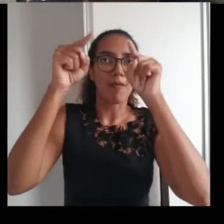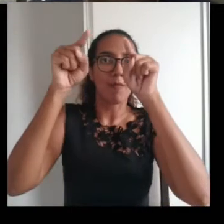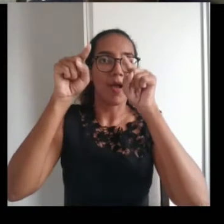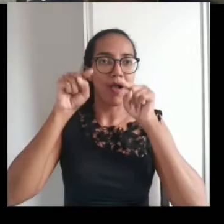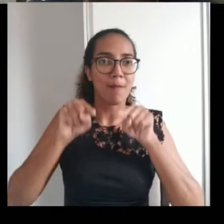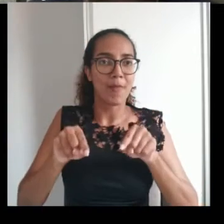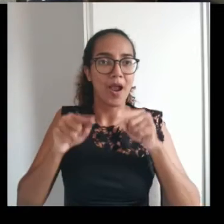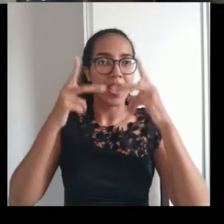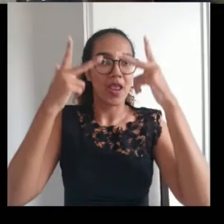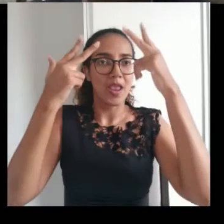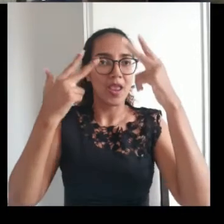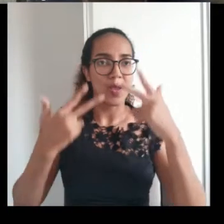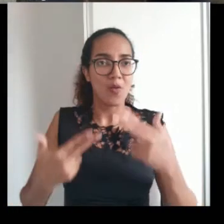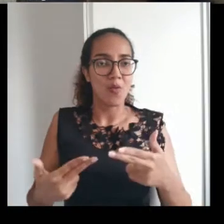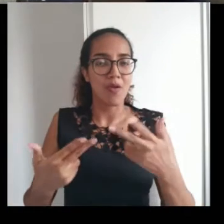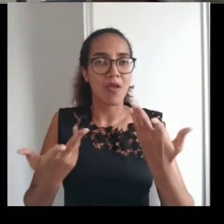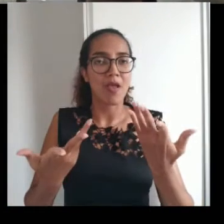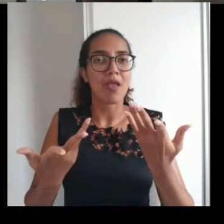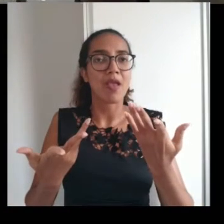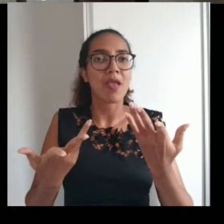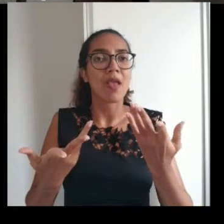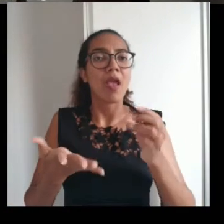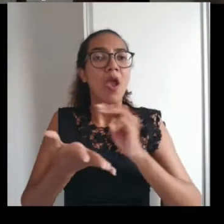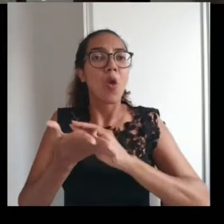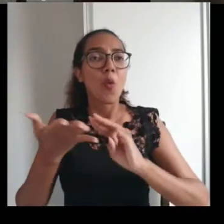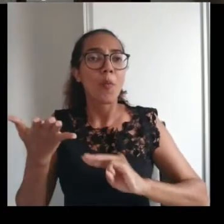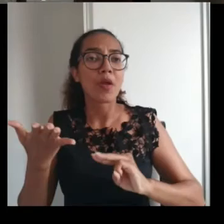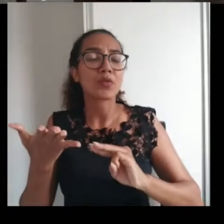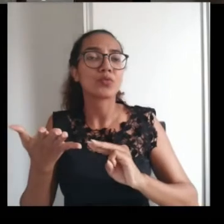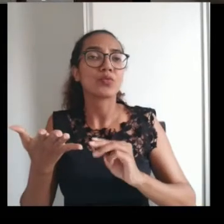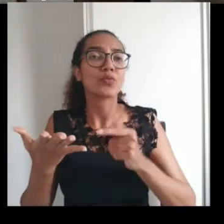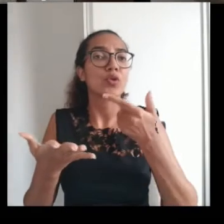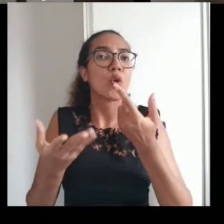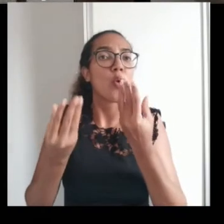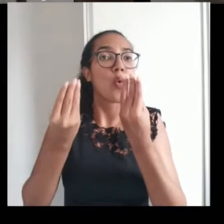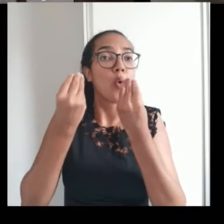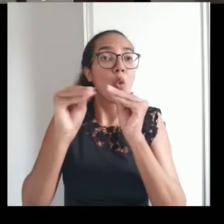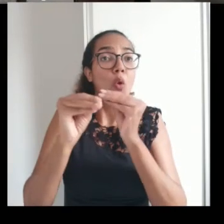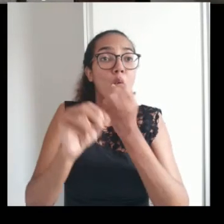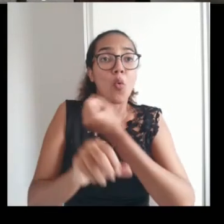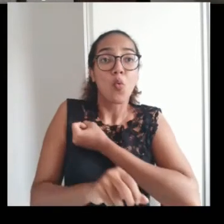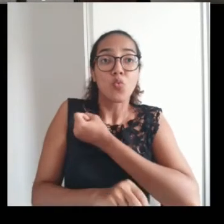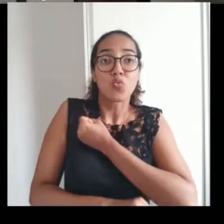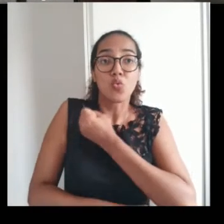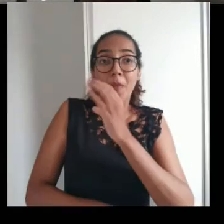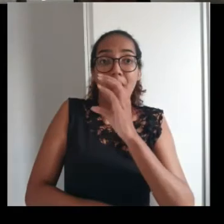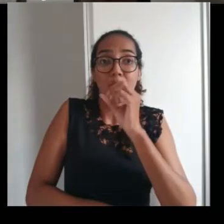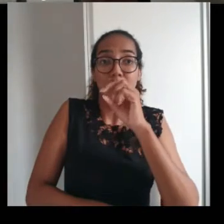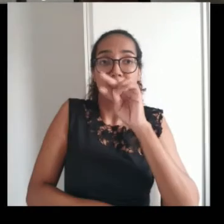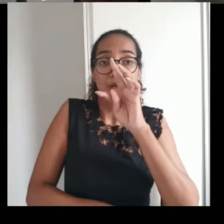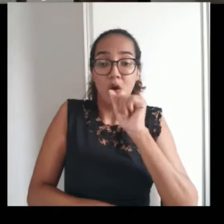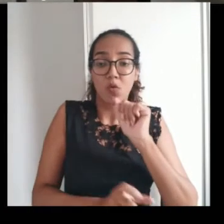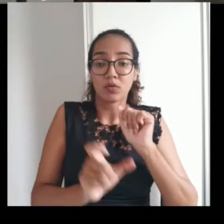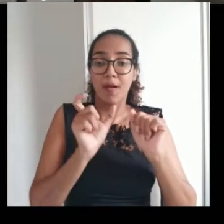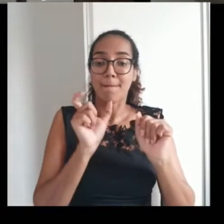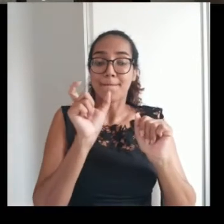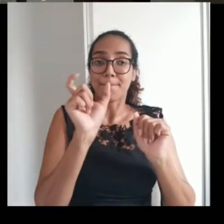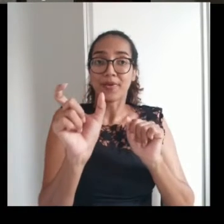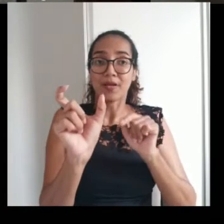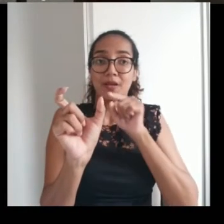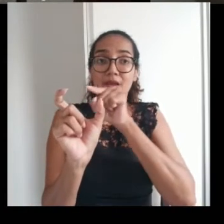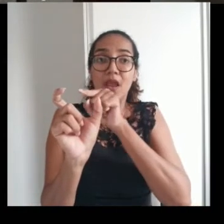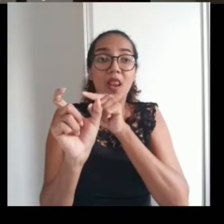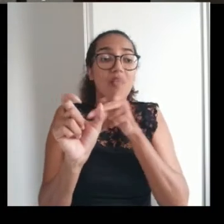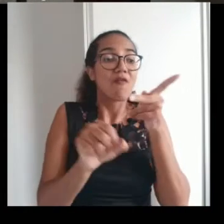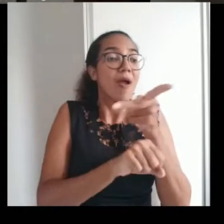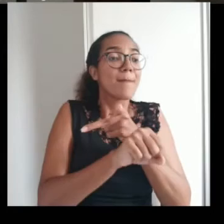certo? Que é um método, basicamente, que eu dou para ele o número da conta e ele me retorna a posição onde a conta se encontra